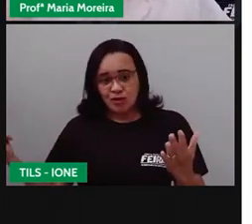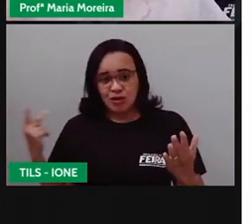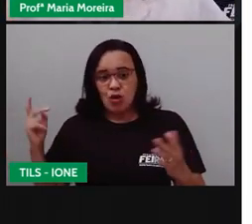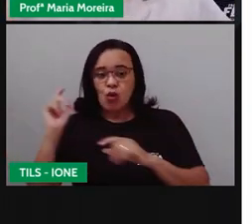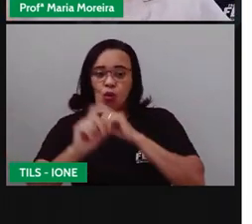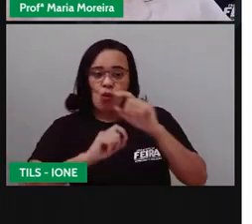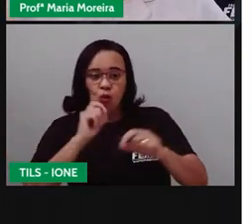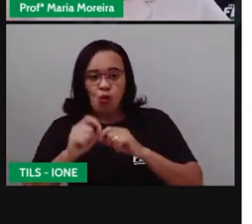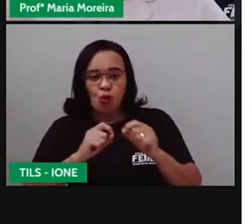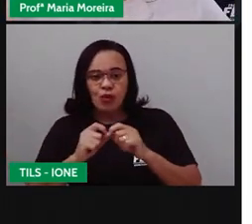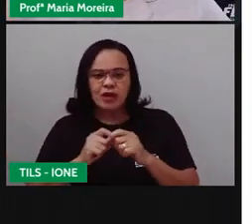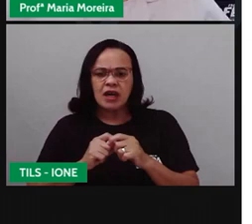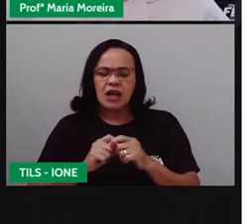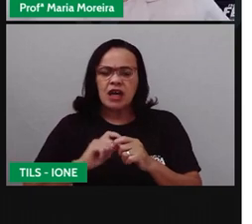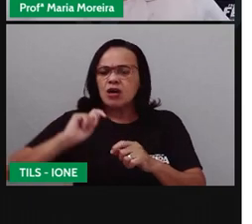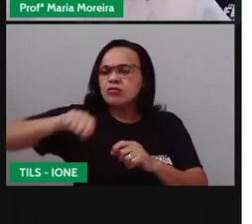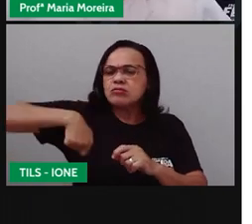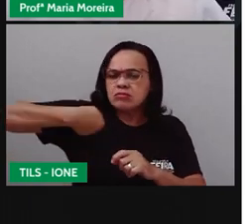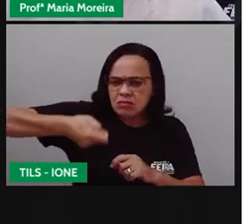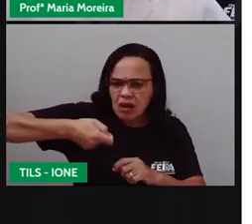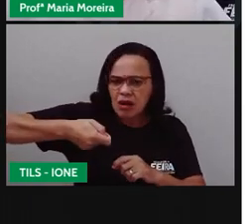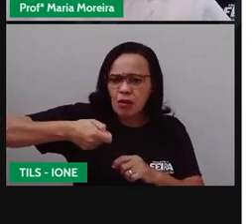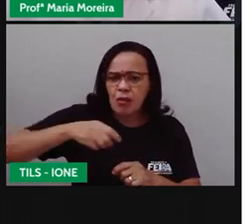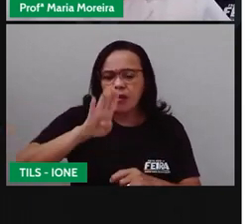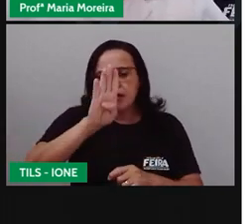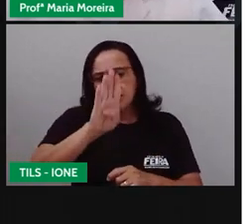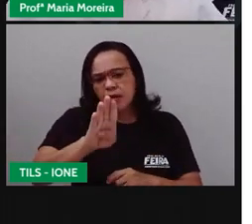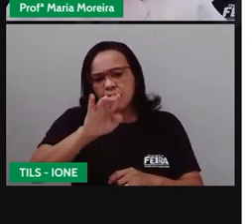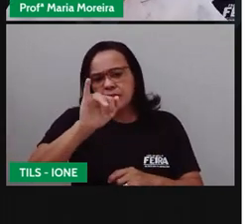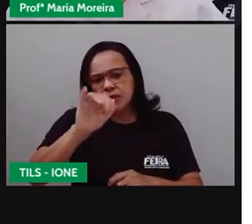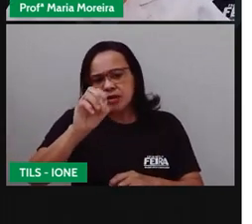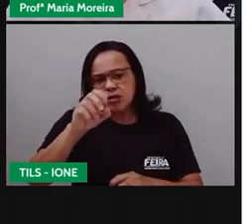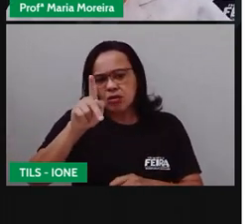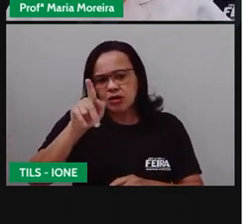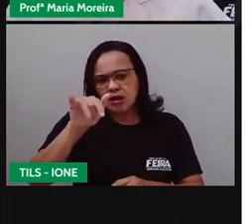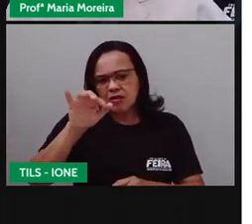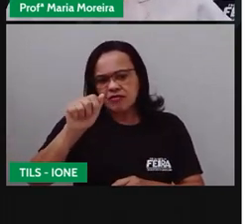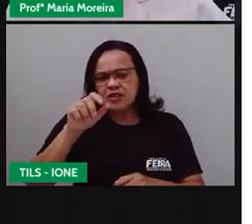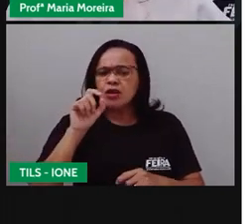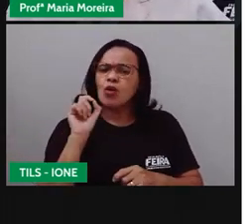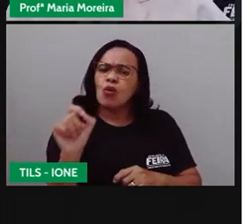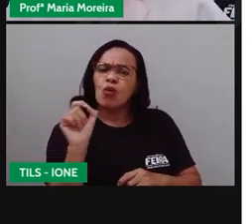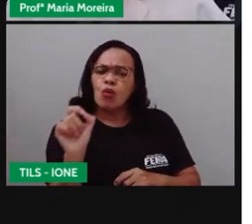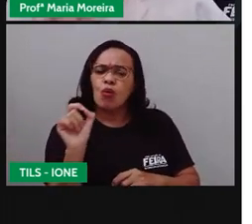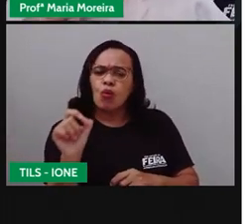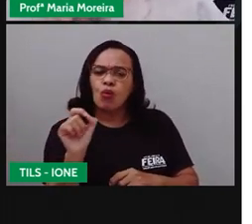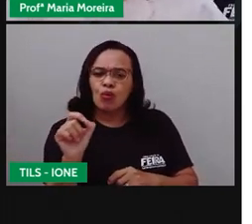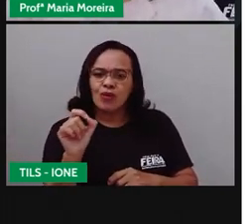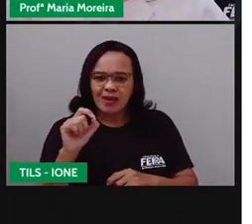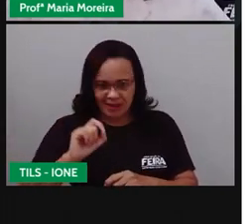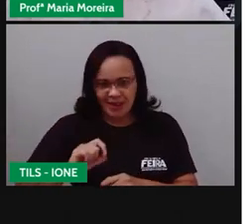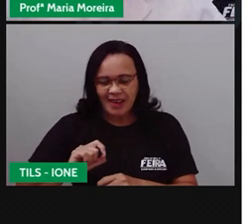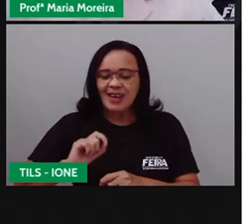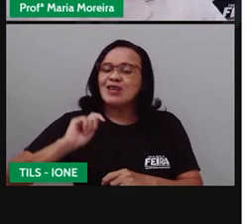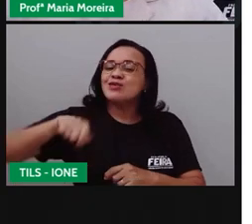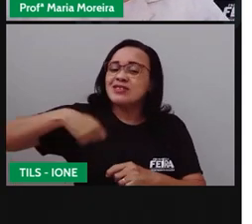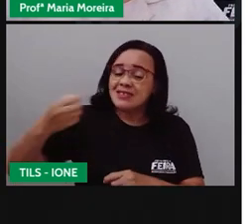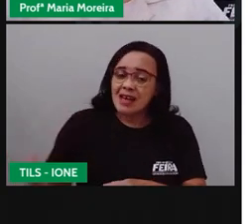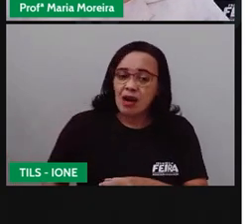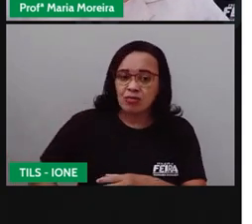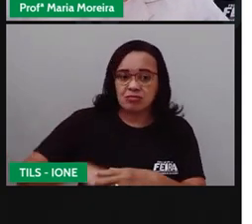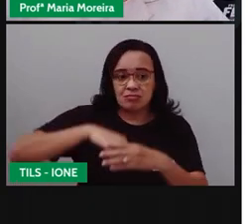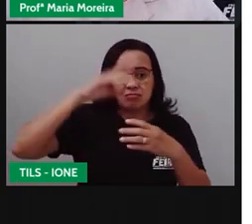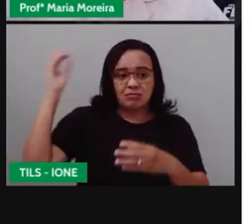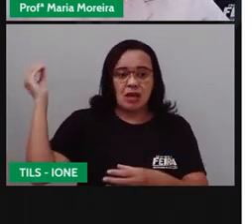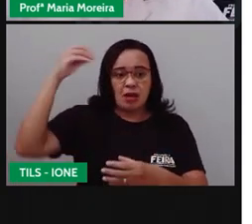É uma biografia. Vocês já ouviram falar sobre biografia? Não, vamos aprender sobre esse tipo